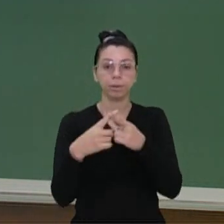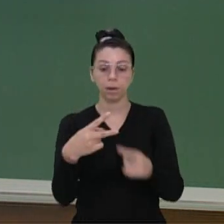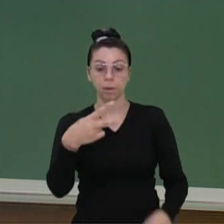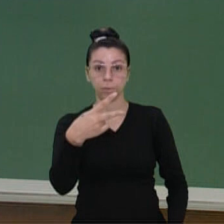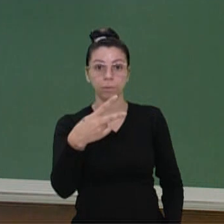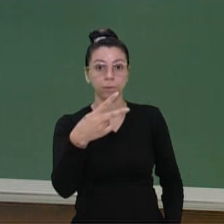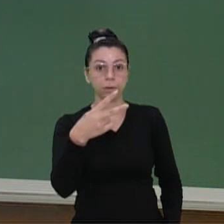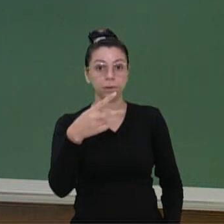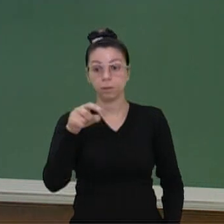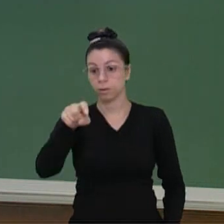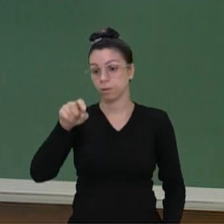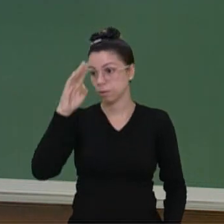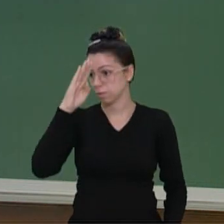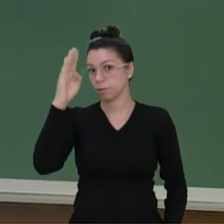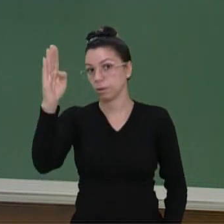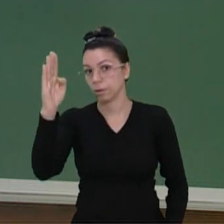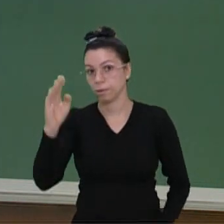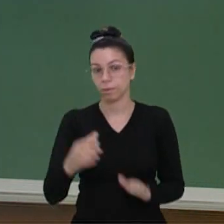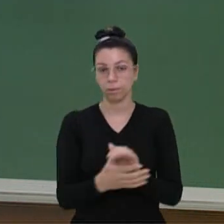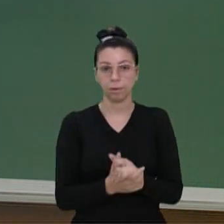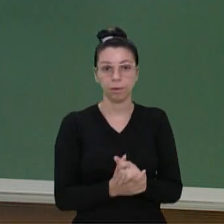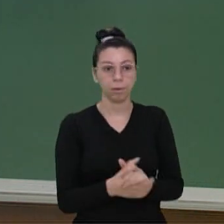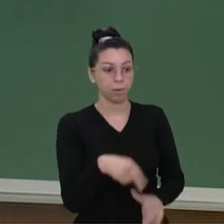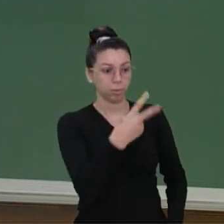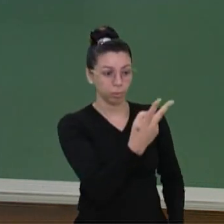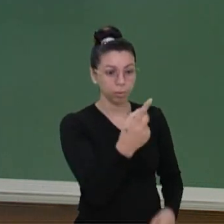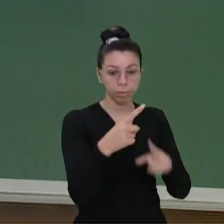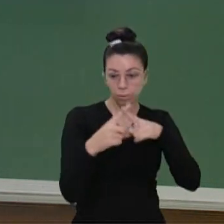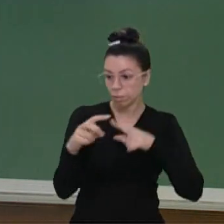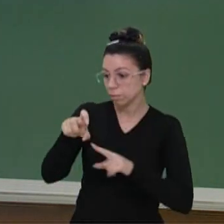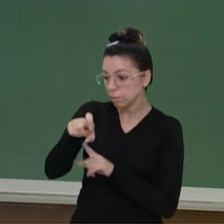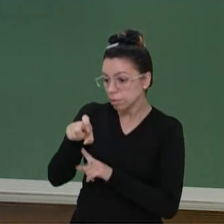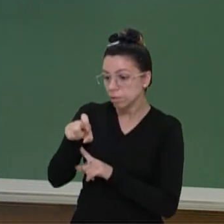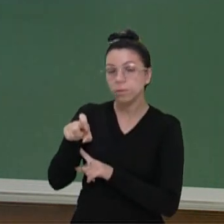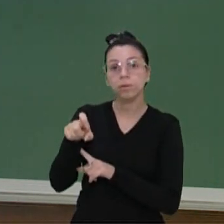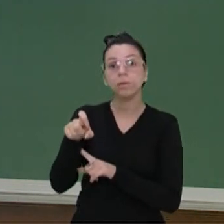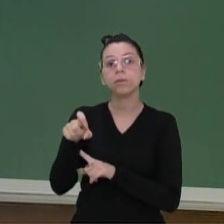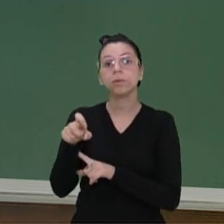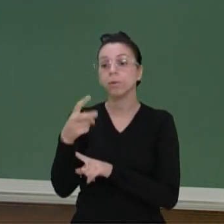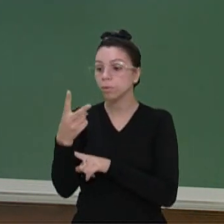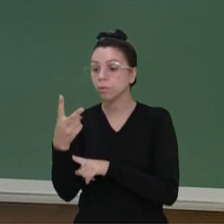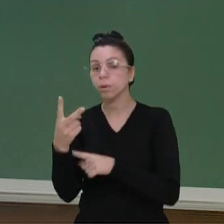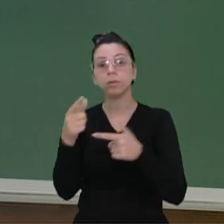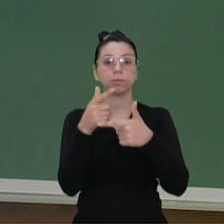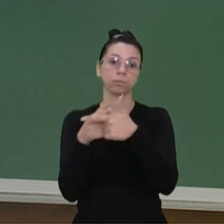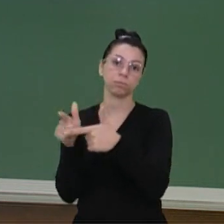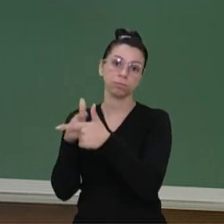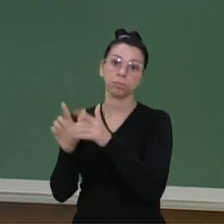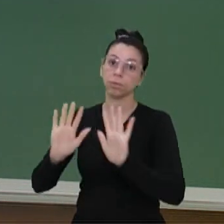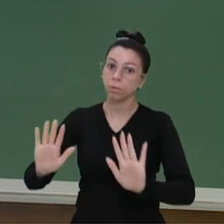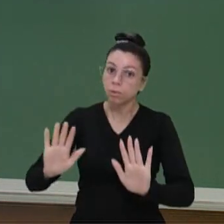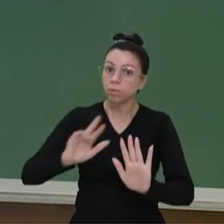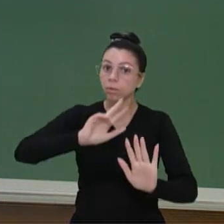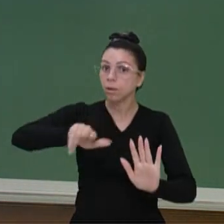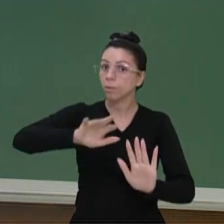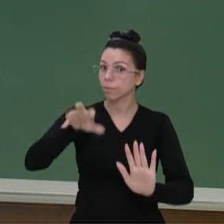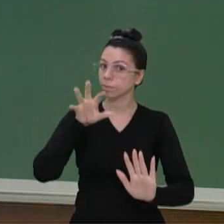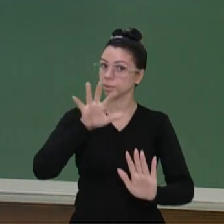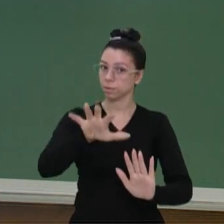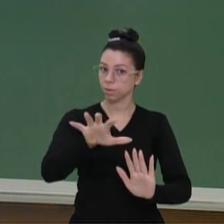2x direto, né? Aí se você escrever 2x igual a 64, você passa o 2 dividindo. Mas esse não é o caminho para